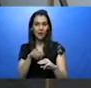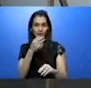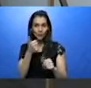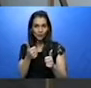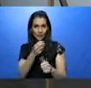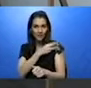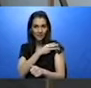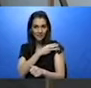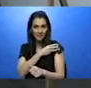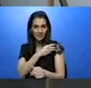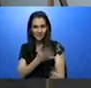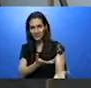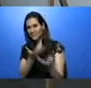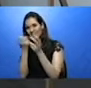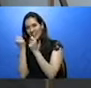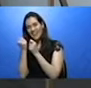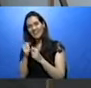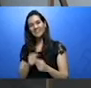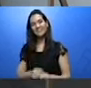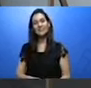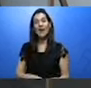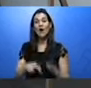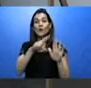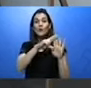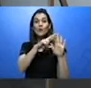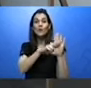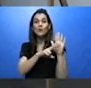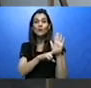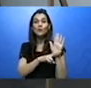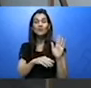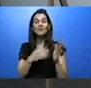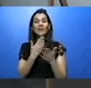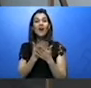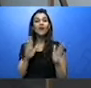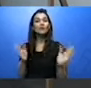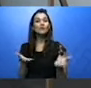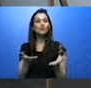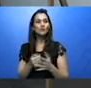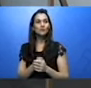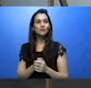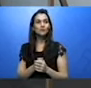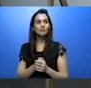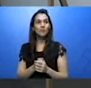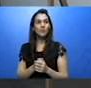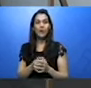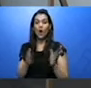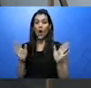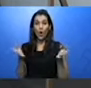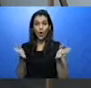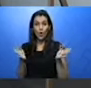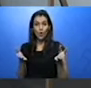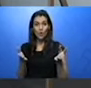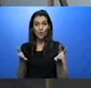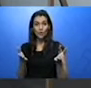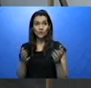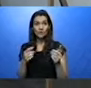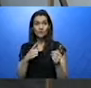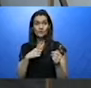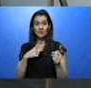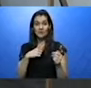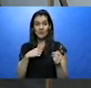lá. Acompanhem comigo a nossa rotina da aula de hoje. Para hoje, nós teremos o estudo da